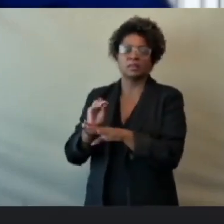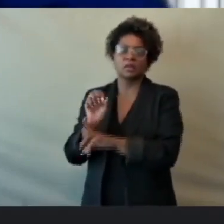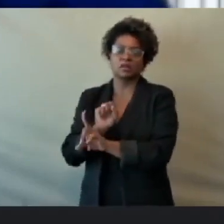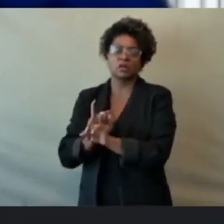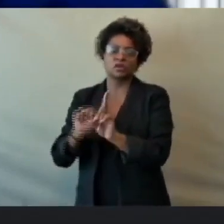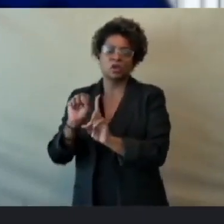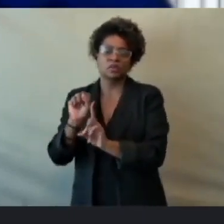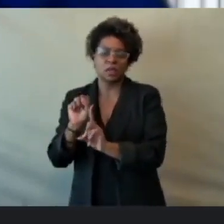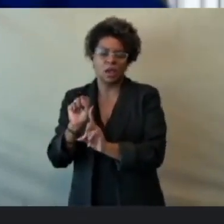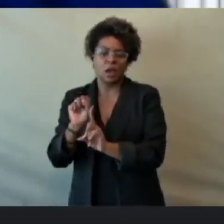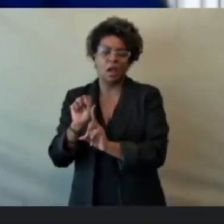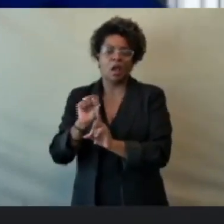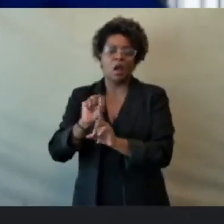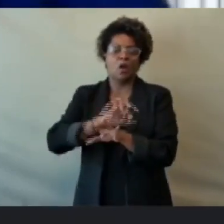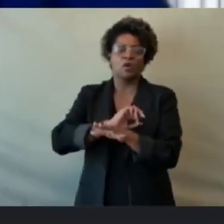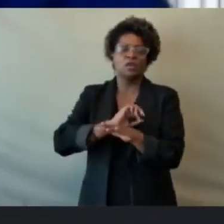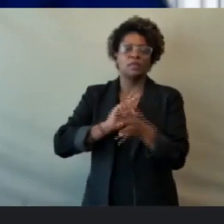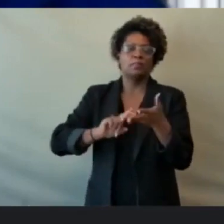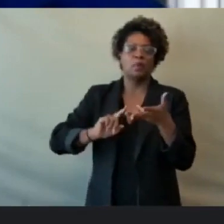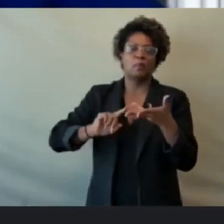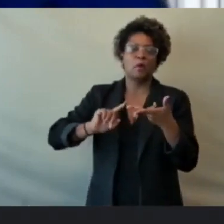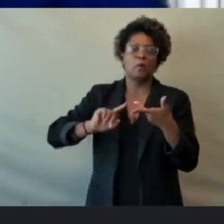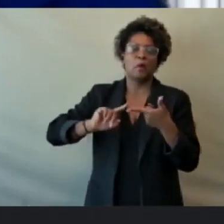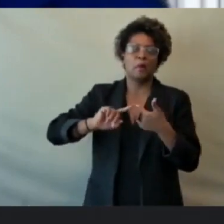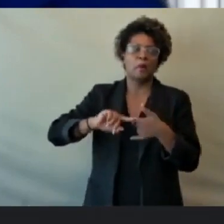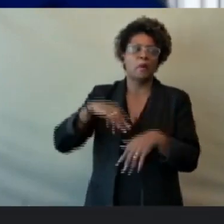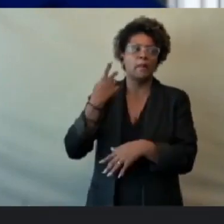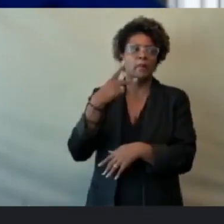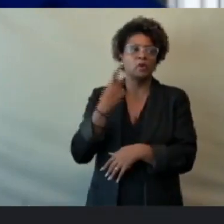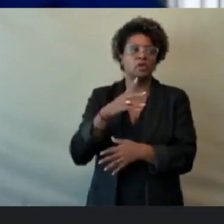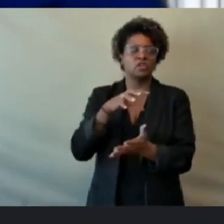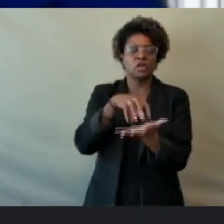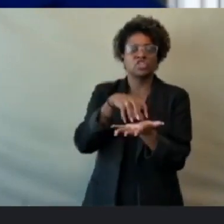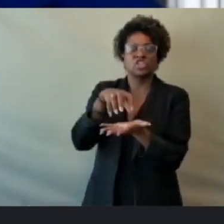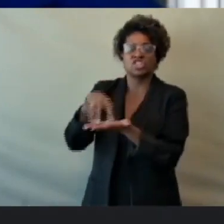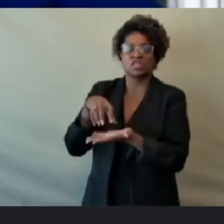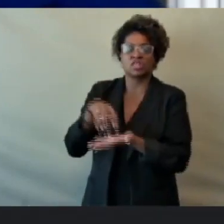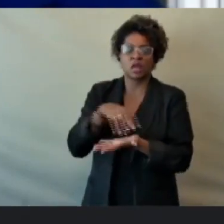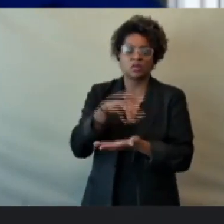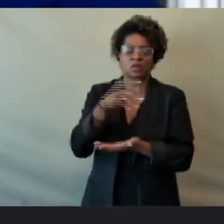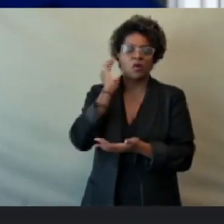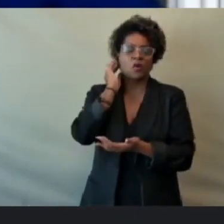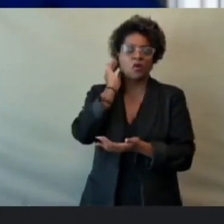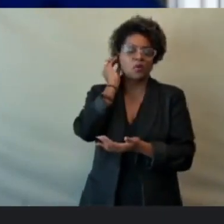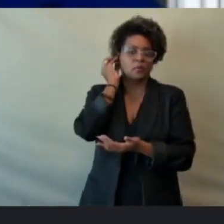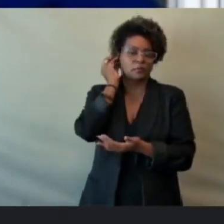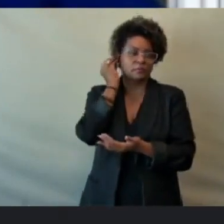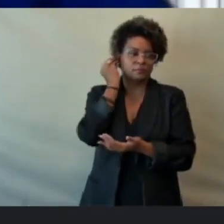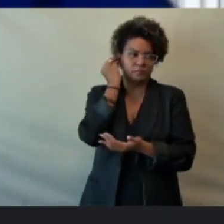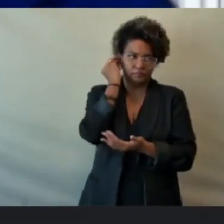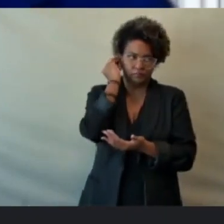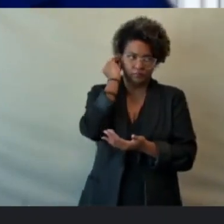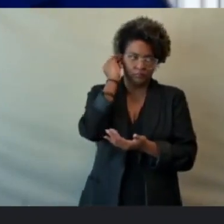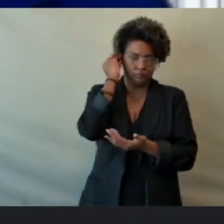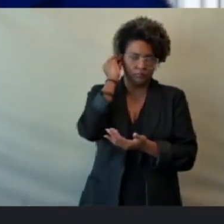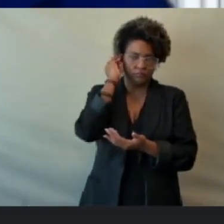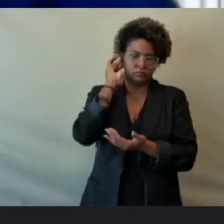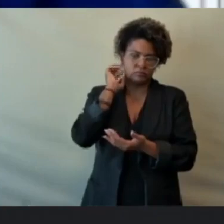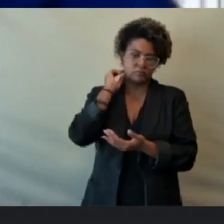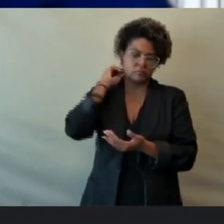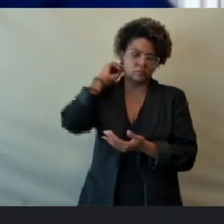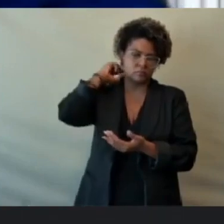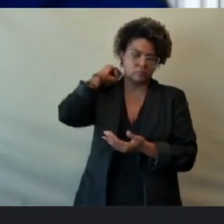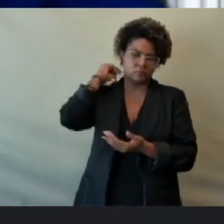as políticas setoriais, como a educação, a segurança alimentar, a cultura, o esporte, habitação, porque